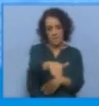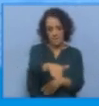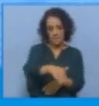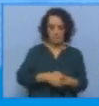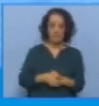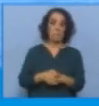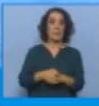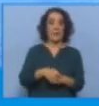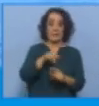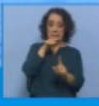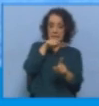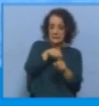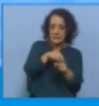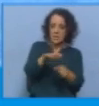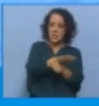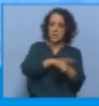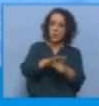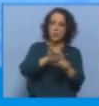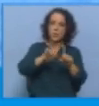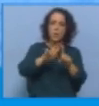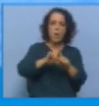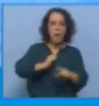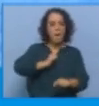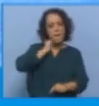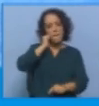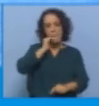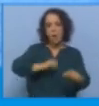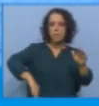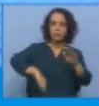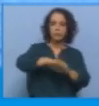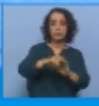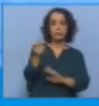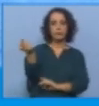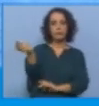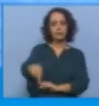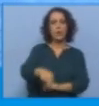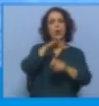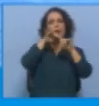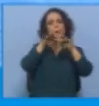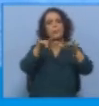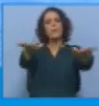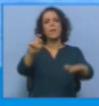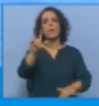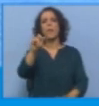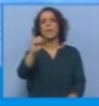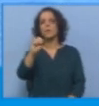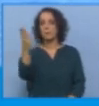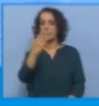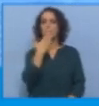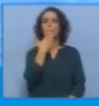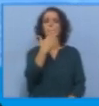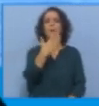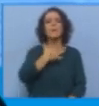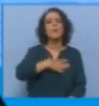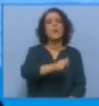nesta situação de máxima crise que aparece o profeta Elias e que lhe pede primeiro de beber